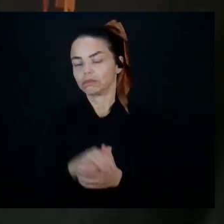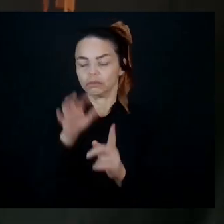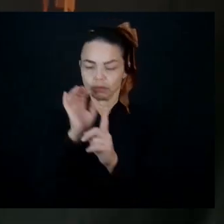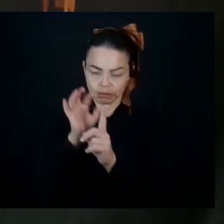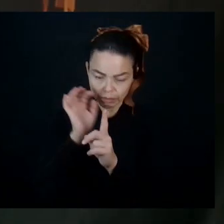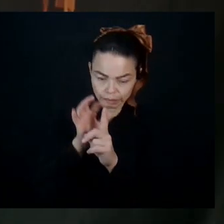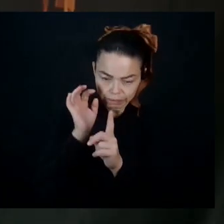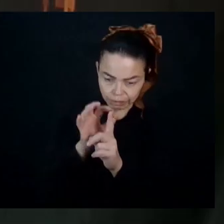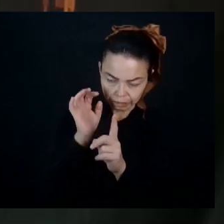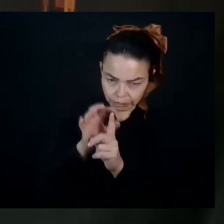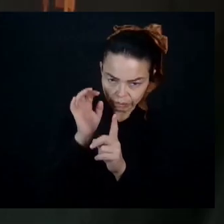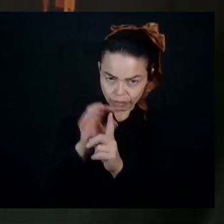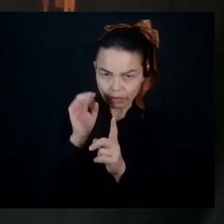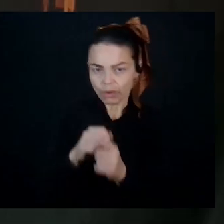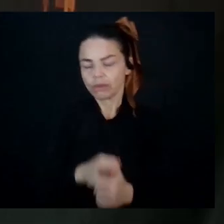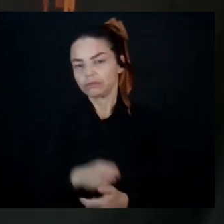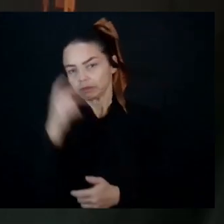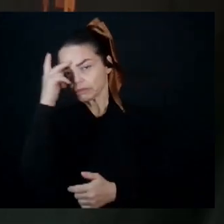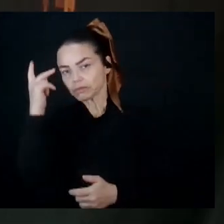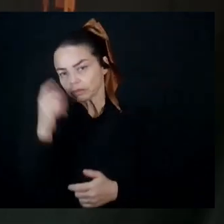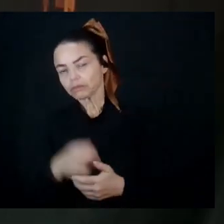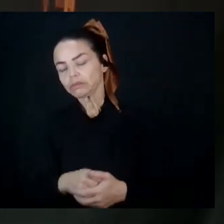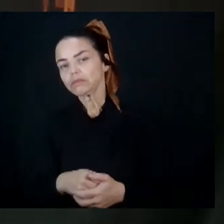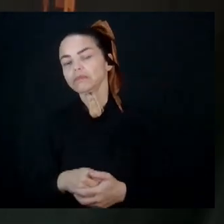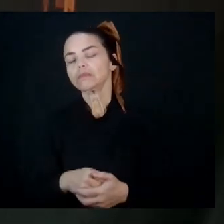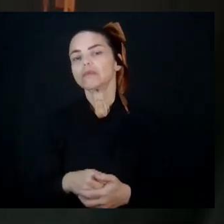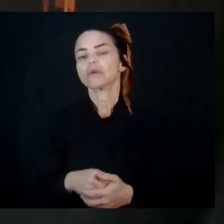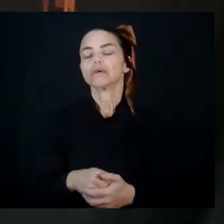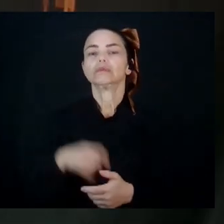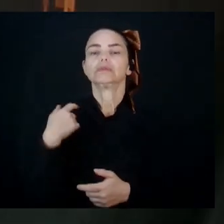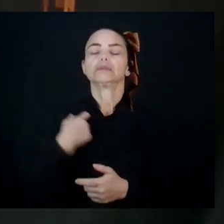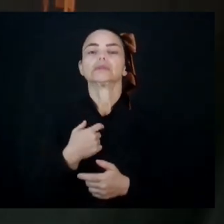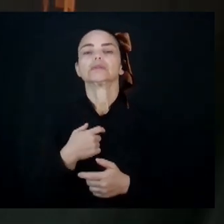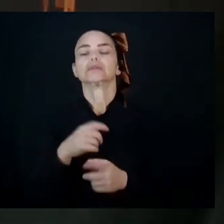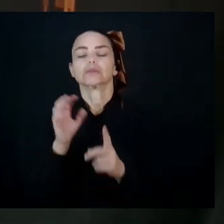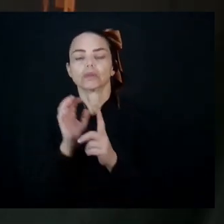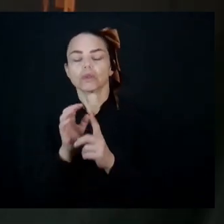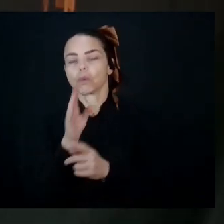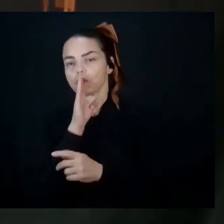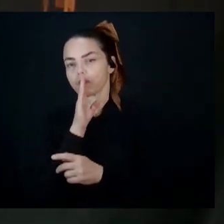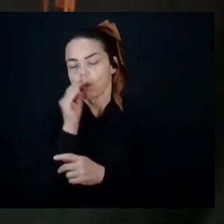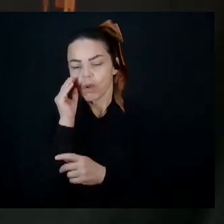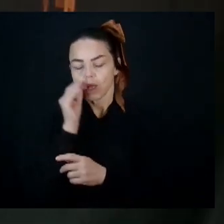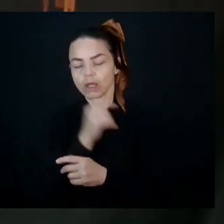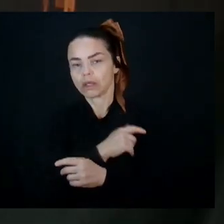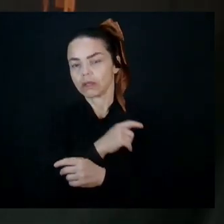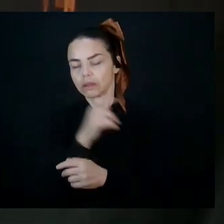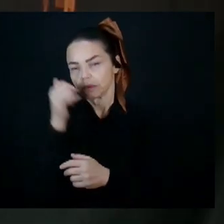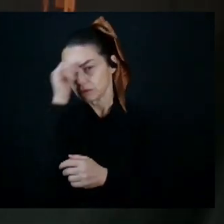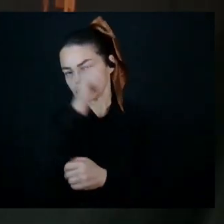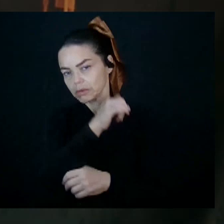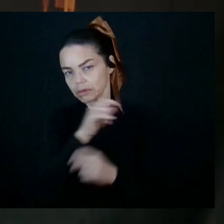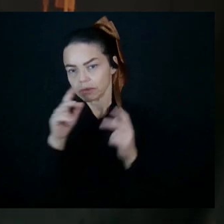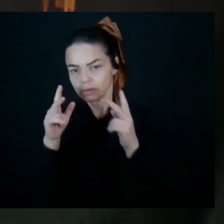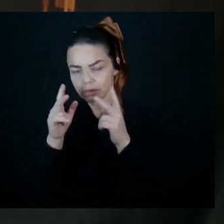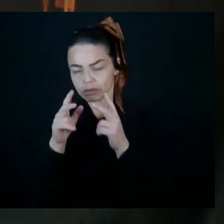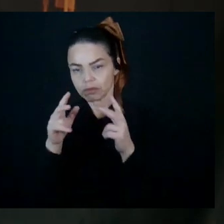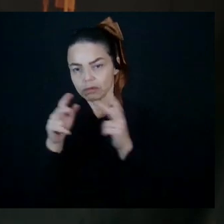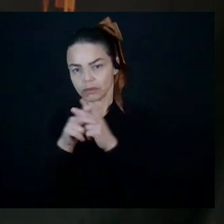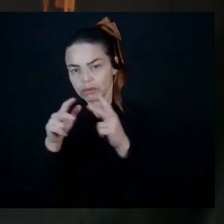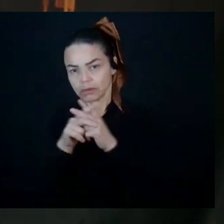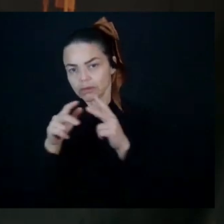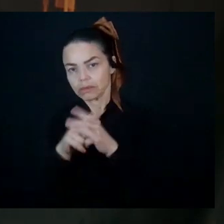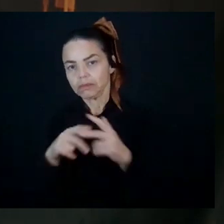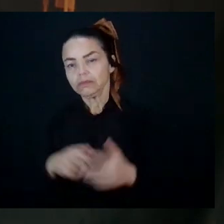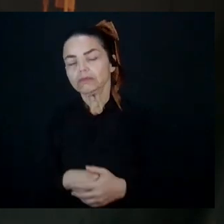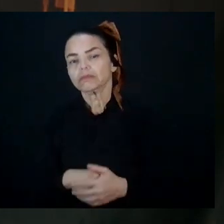a pessoa idosa, ela se cala para evitar mais conflitos, né? Então, importante, nesse caso, entrar em contato